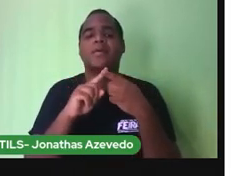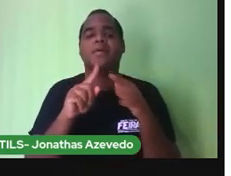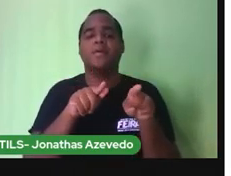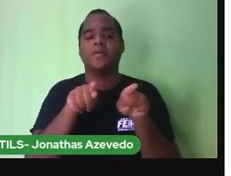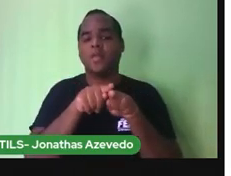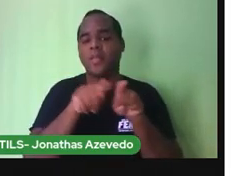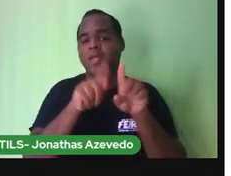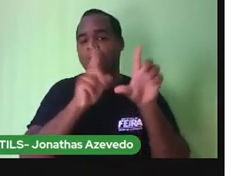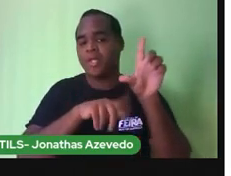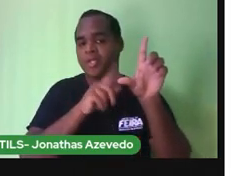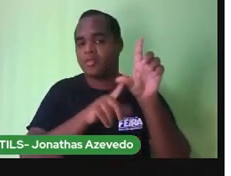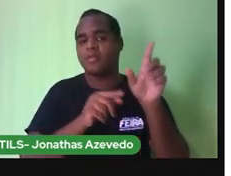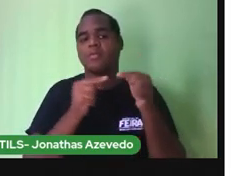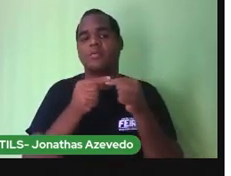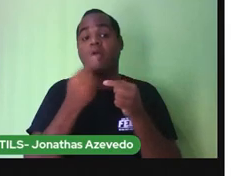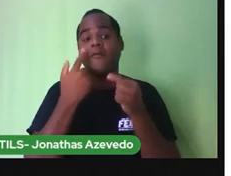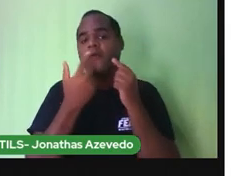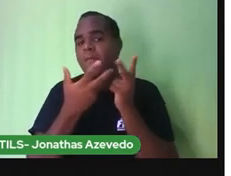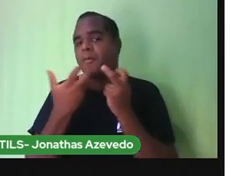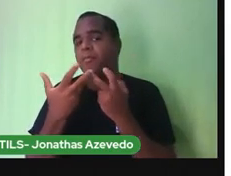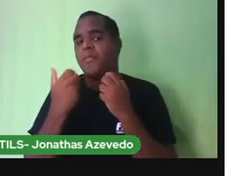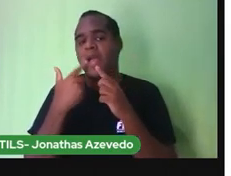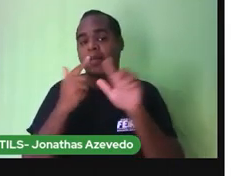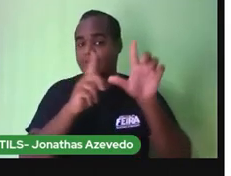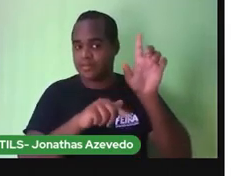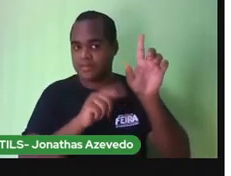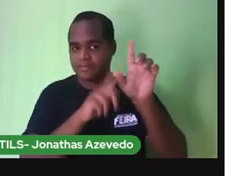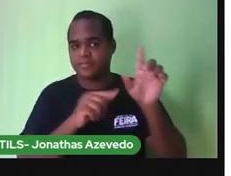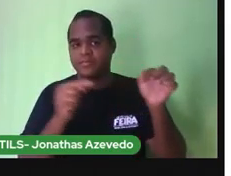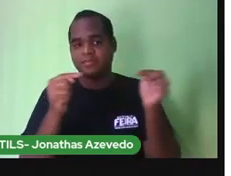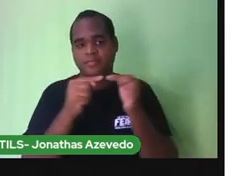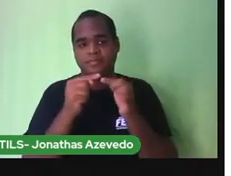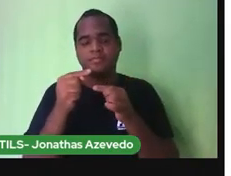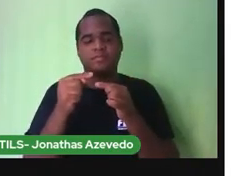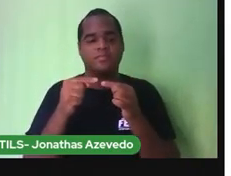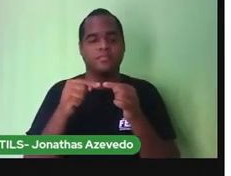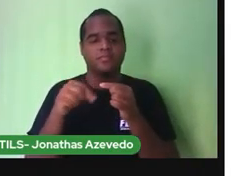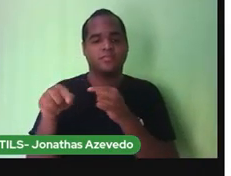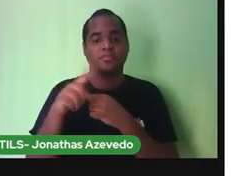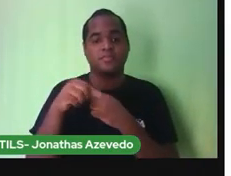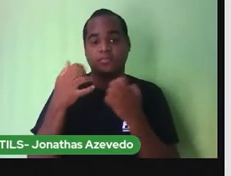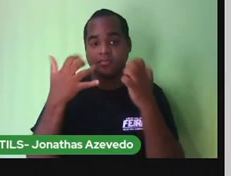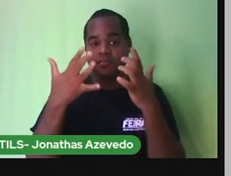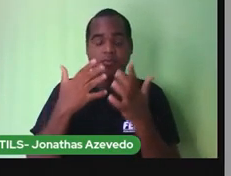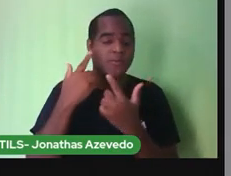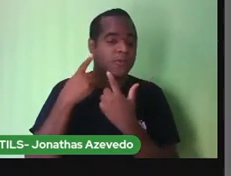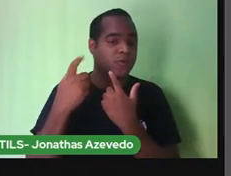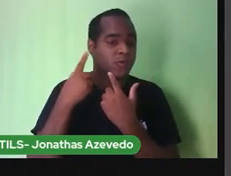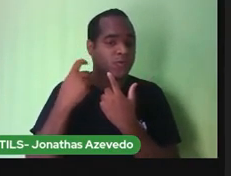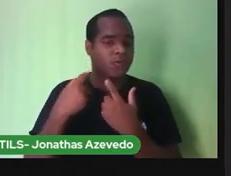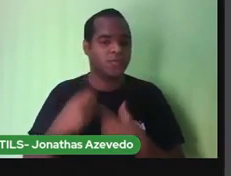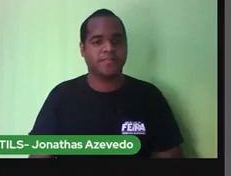letras identificar as letrinhas pelo som dela